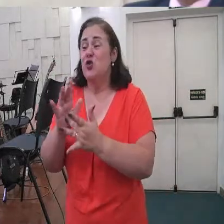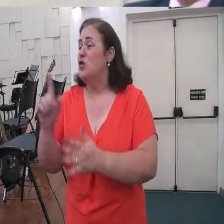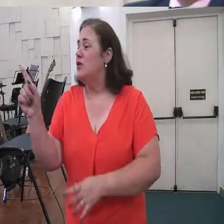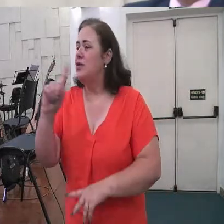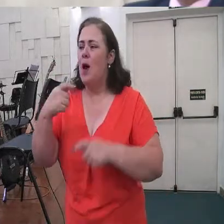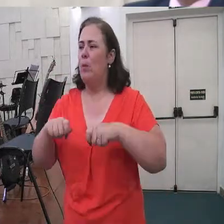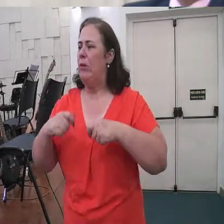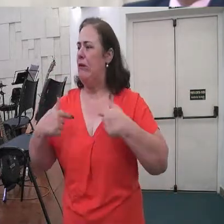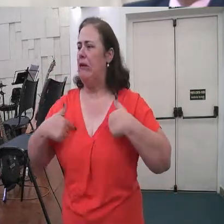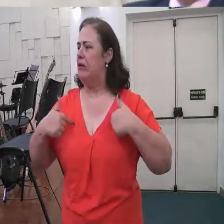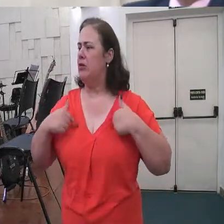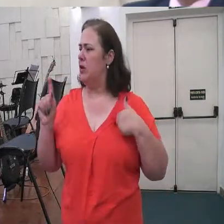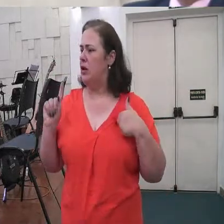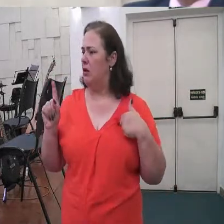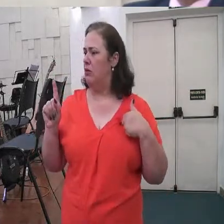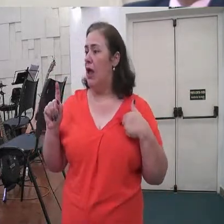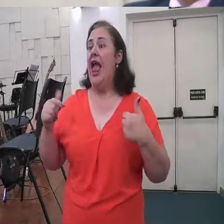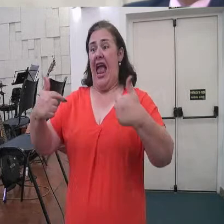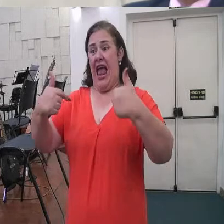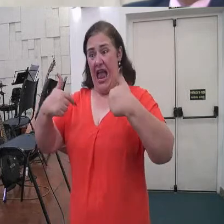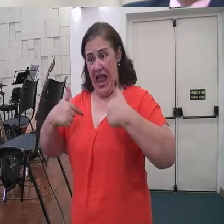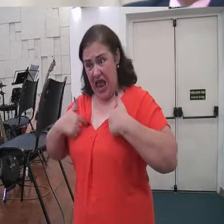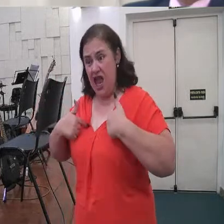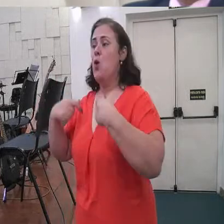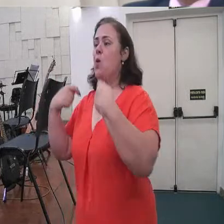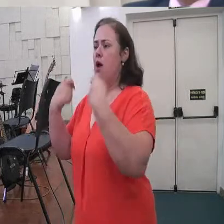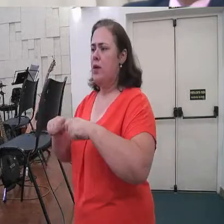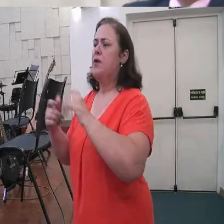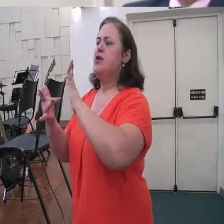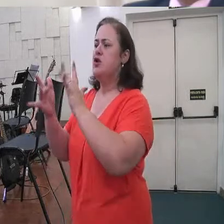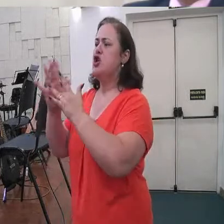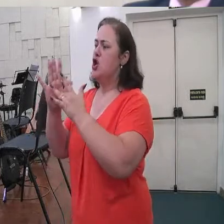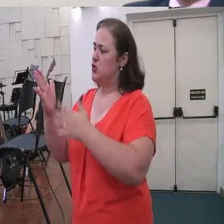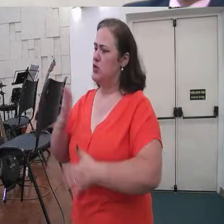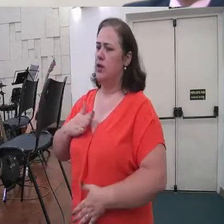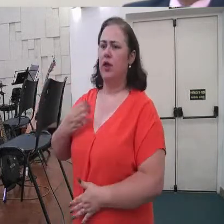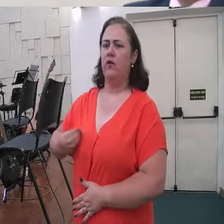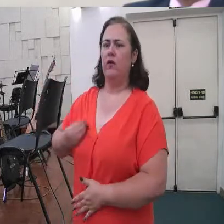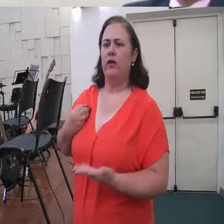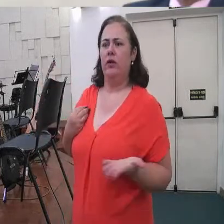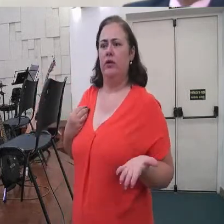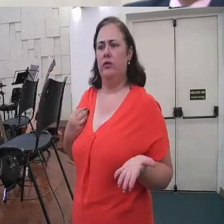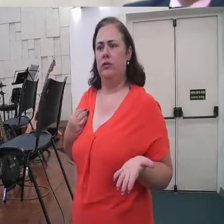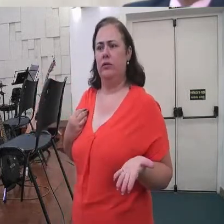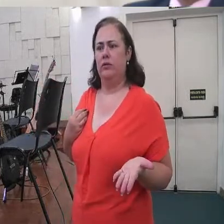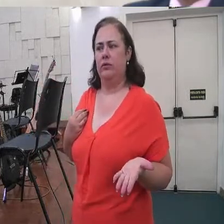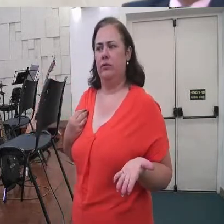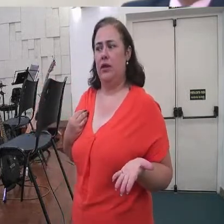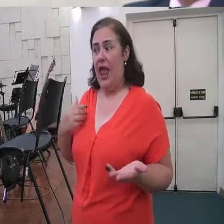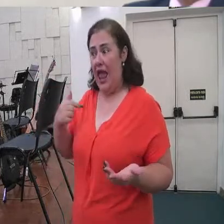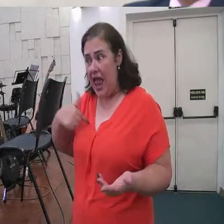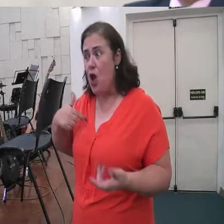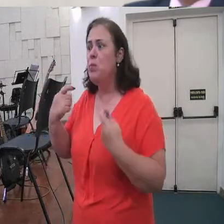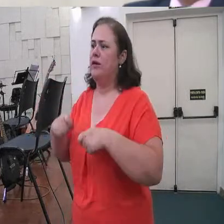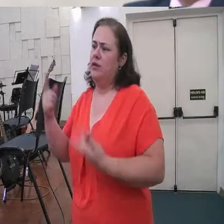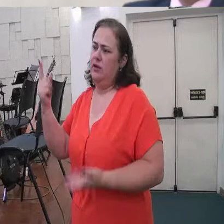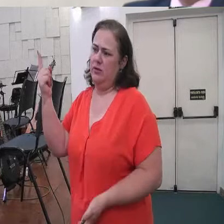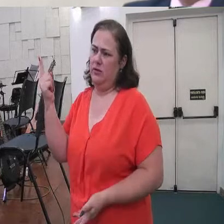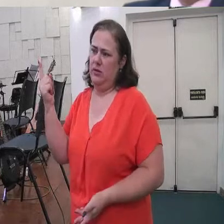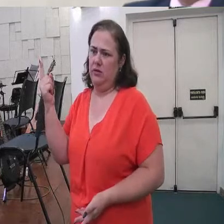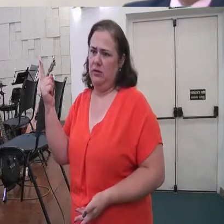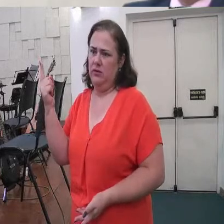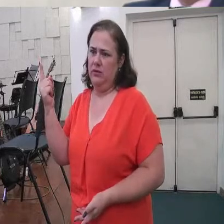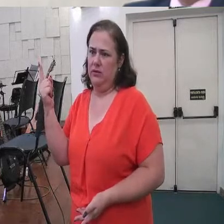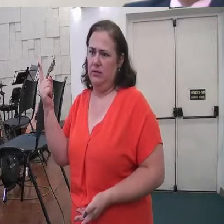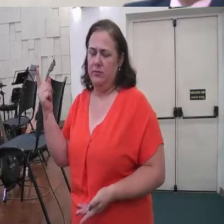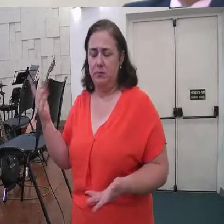carnais para as suas igrejas, continuarão a usar de meios carnais para manter esses homens